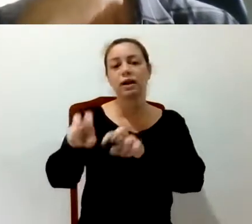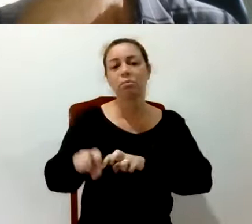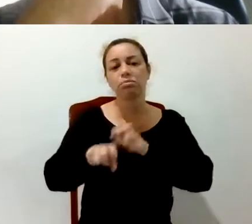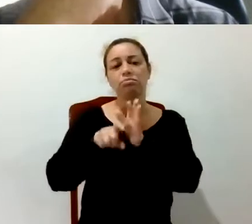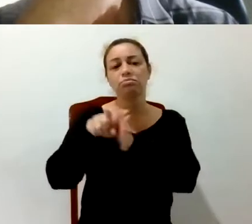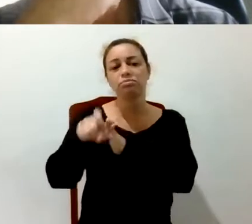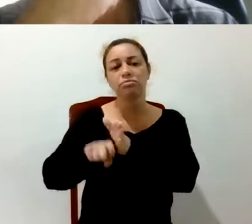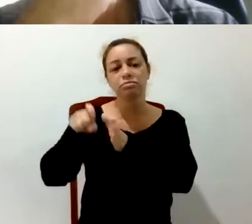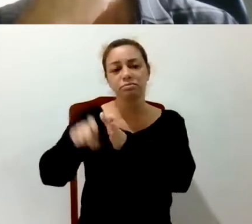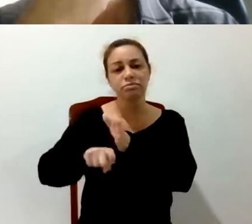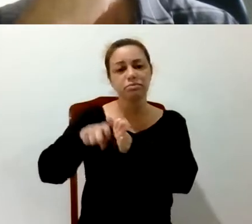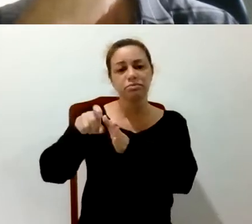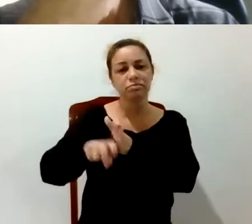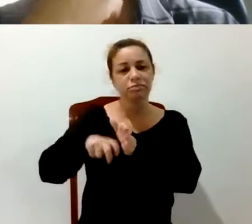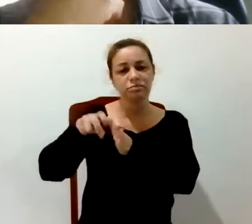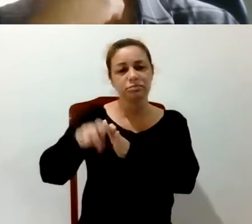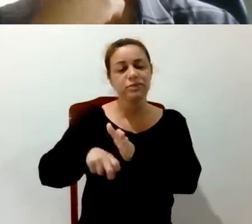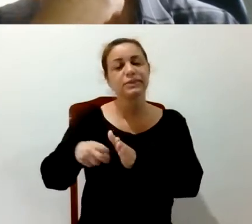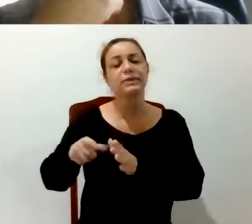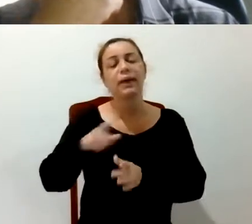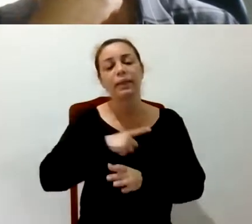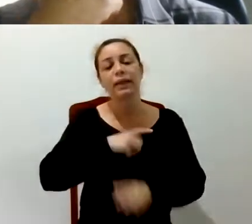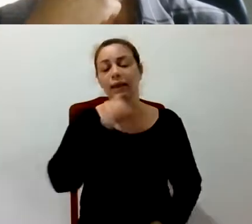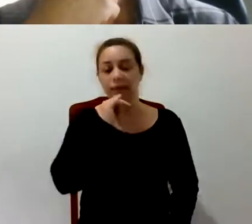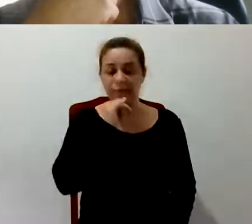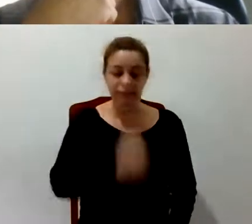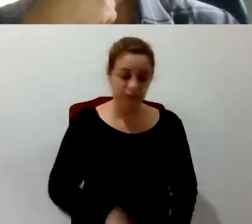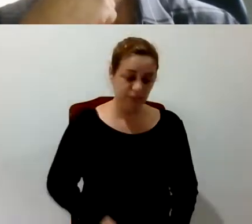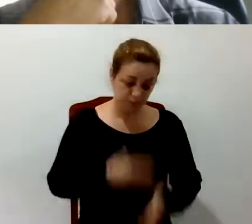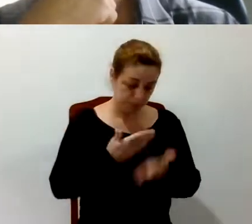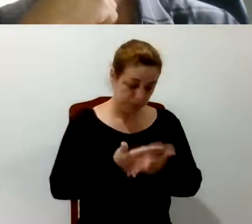grande, né, porque lá tem, por exemplo, tem aula de...